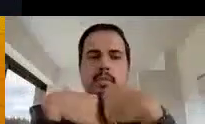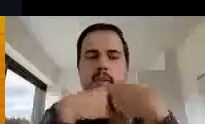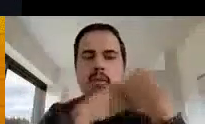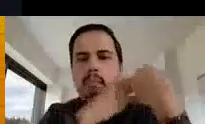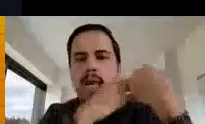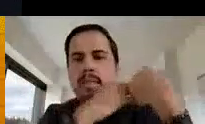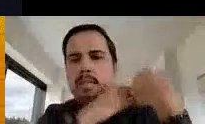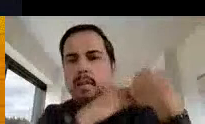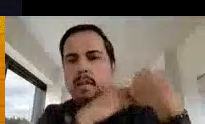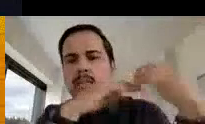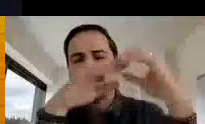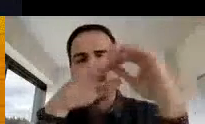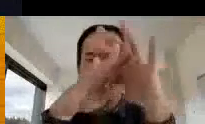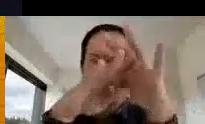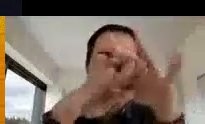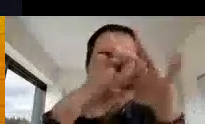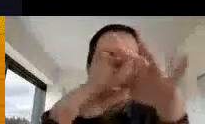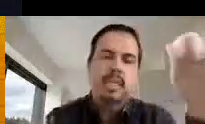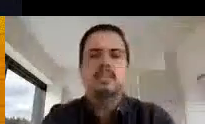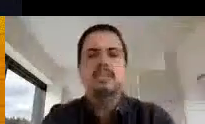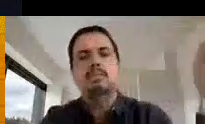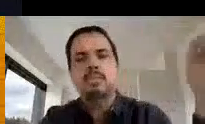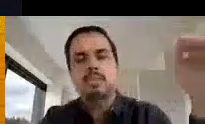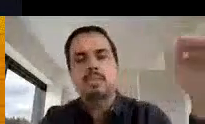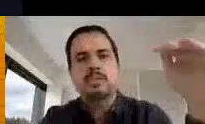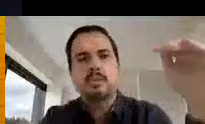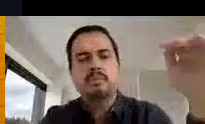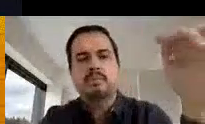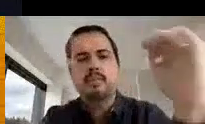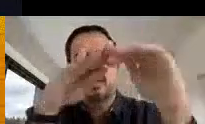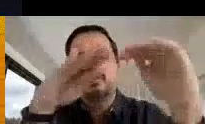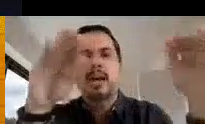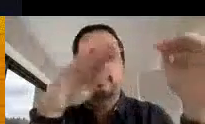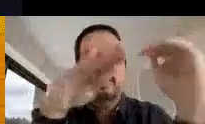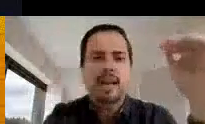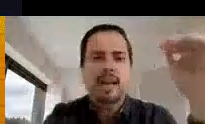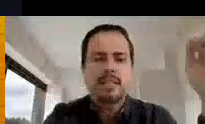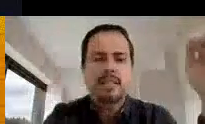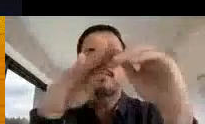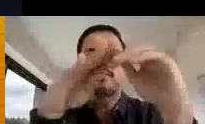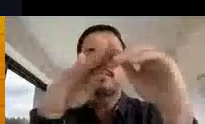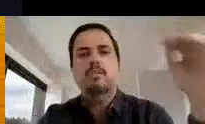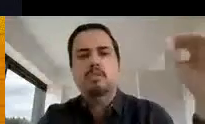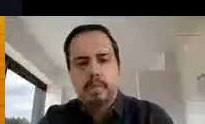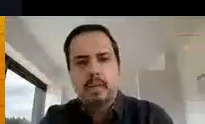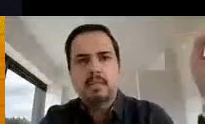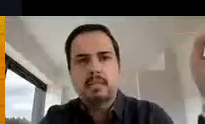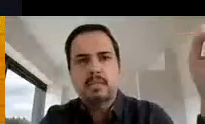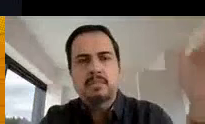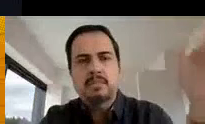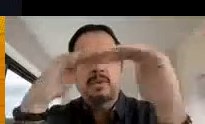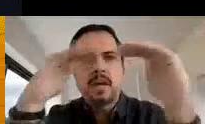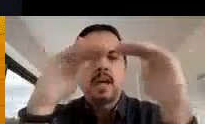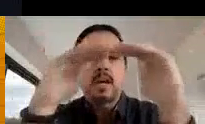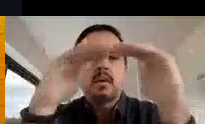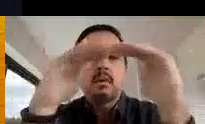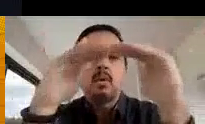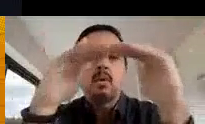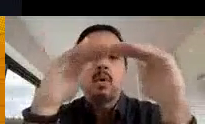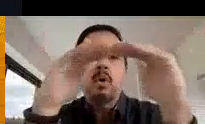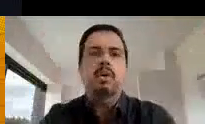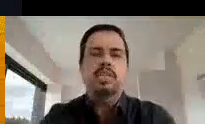de sustentação que basicamente vai te dar uma manutenção do que você está fazendo ali para você não ficar para trás ou tanto para trás. Você